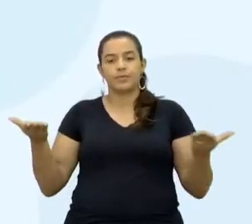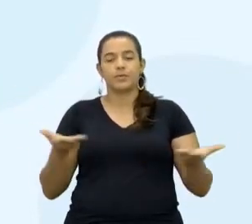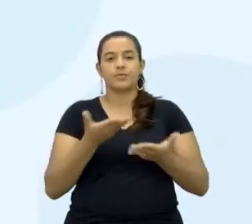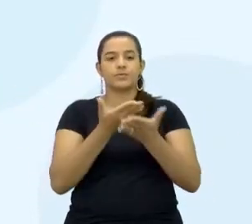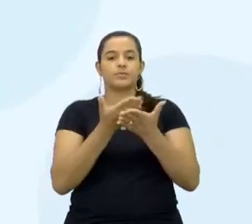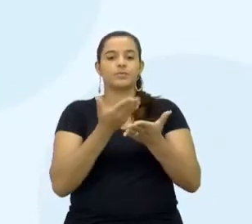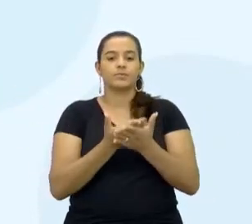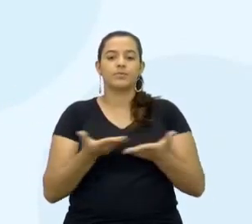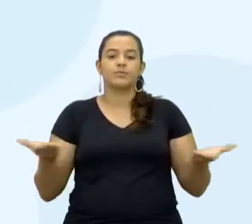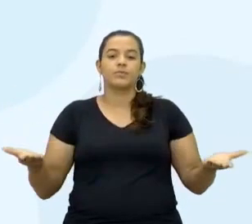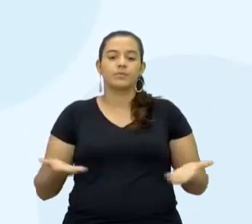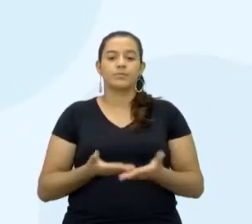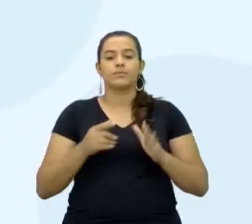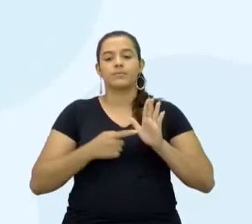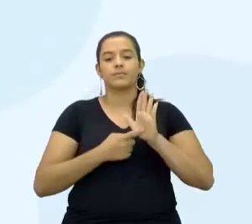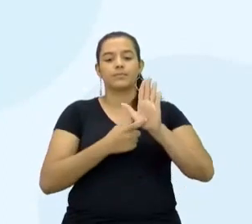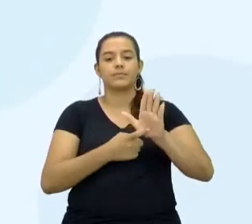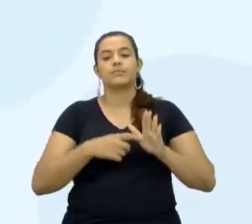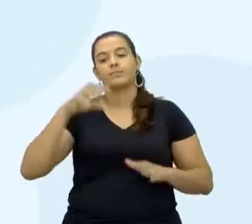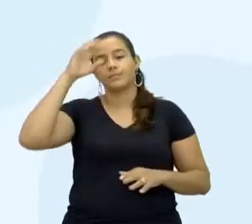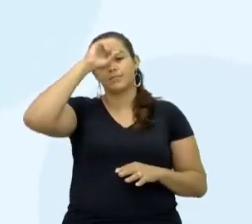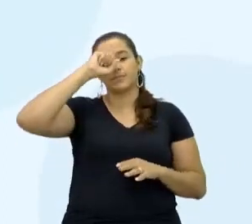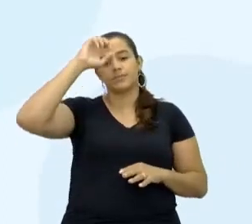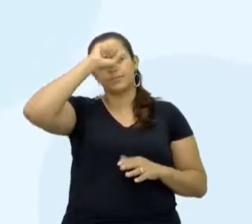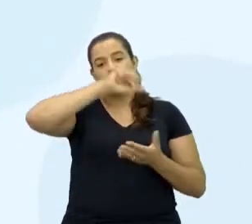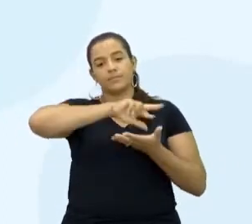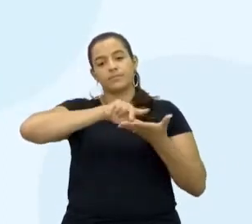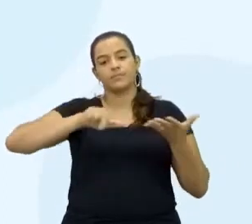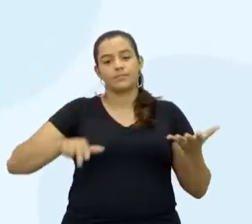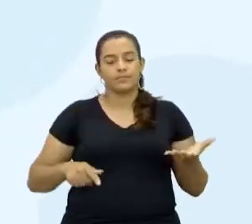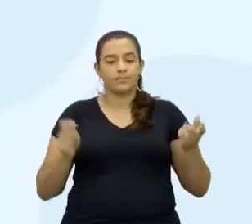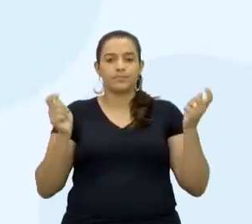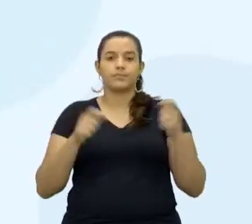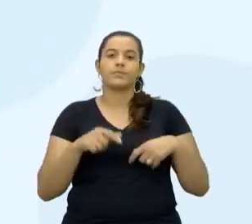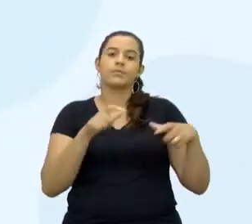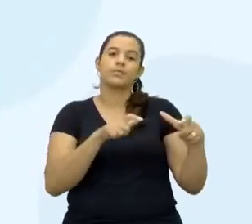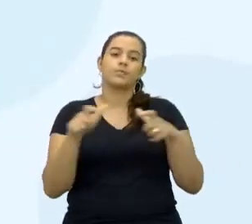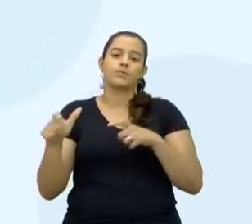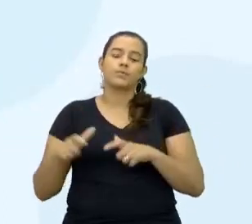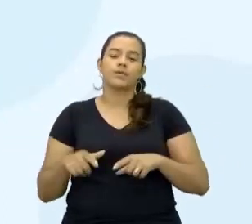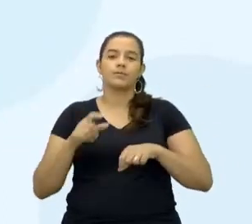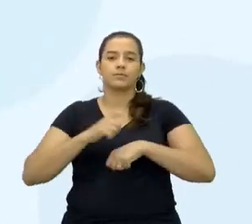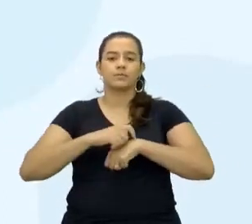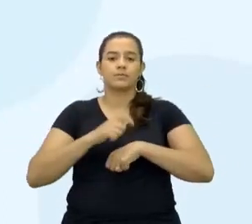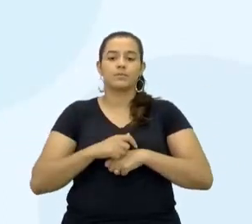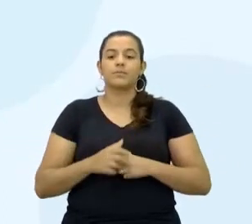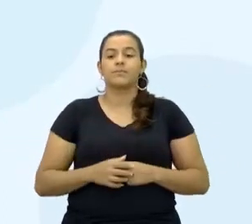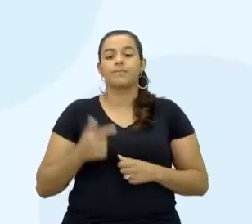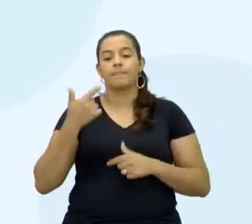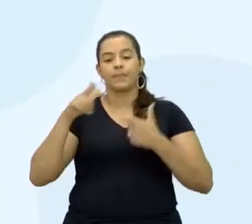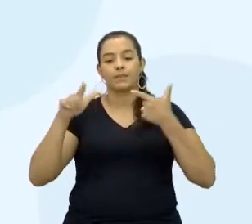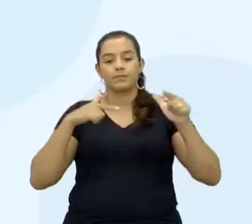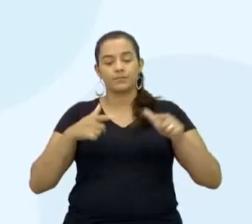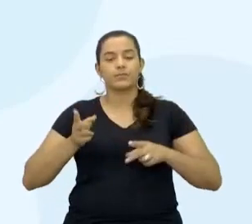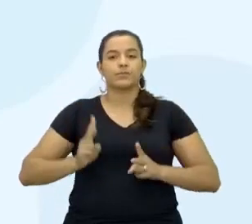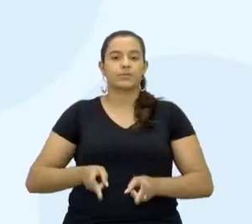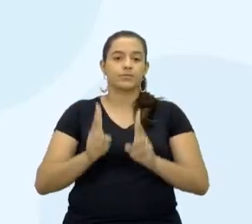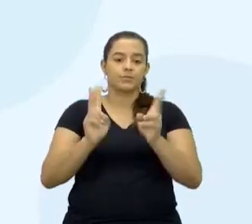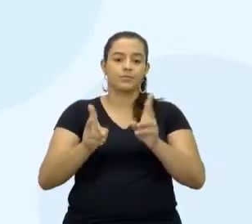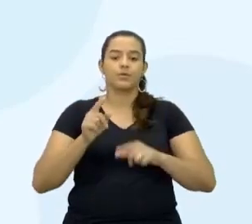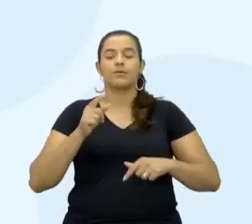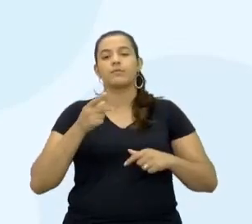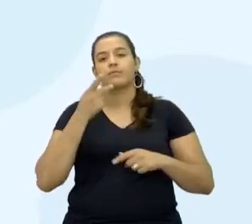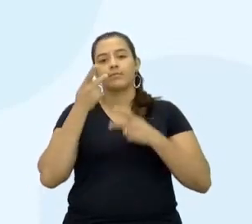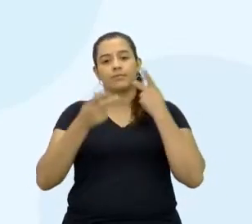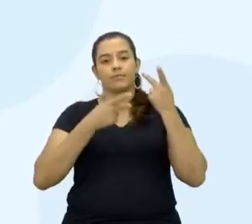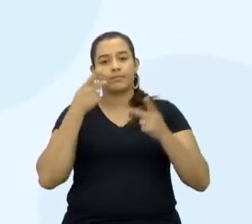hoje, nós fizemos a representação algébrica de espaço e tempo, e nas próximas aulas a gente vai continuar fazendo